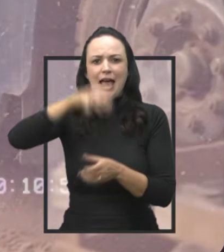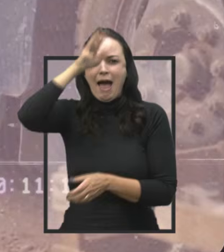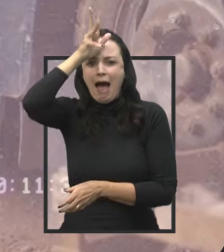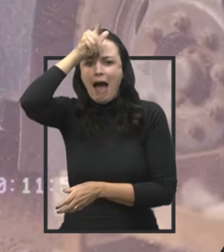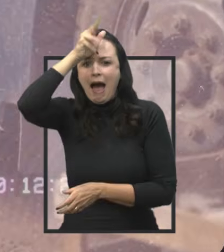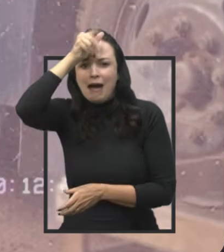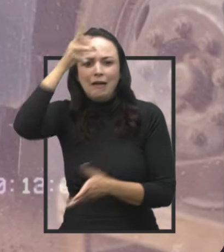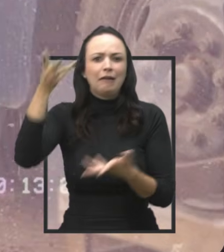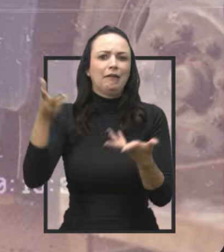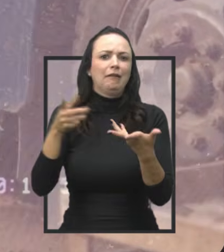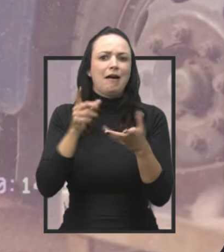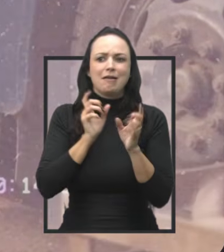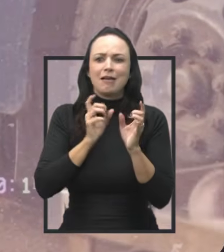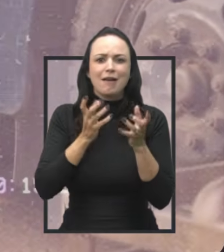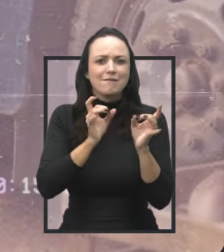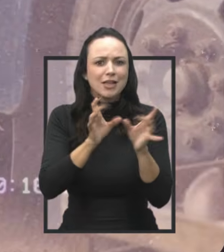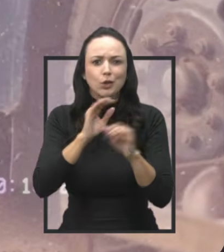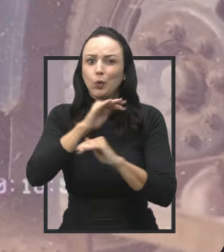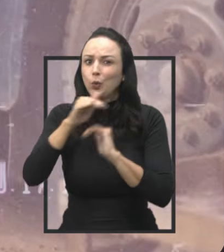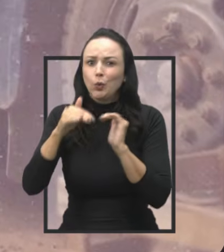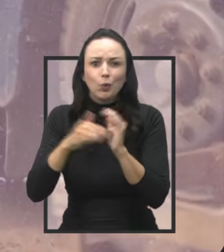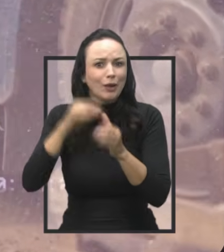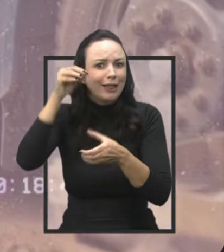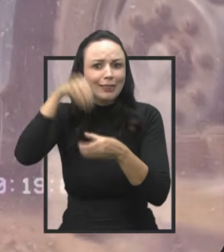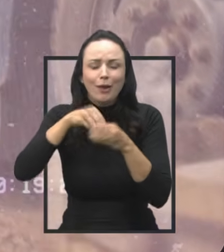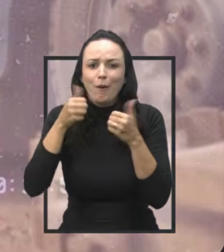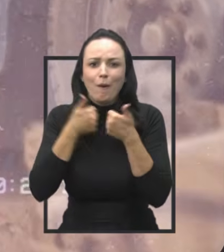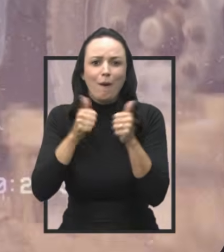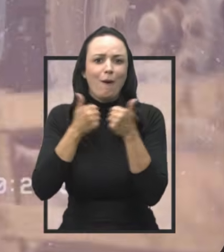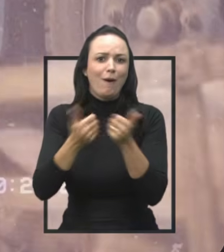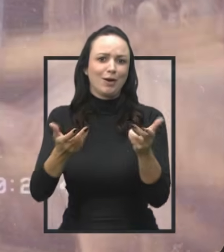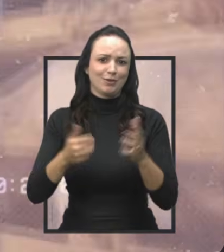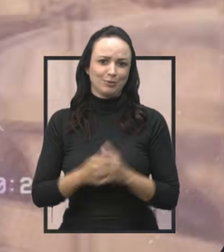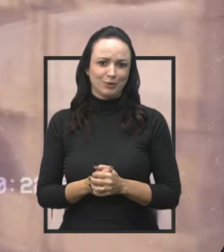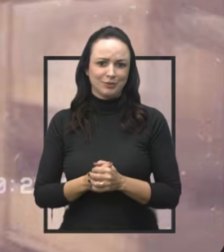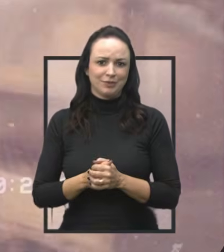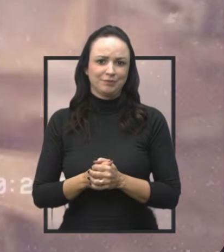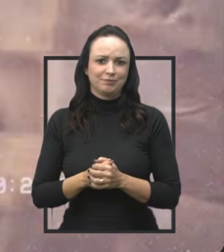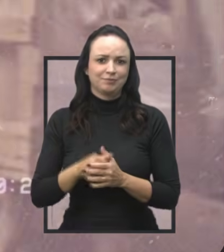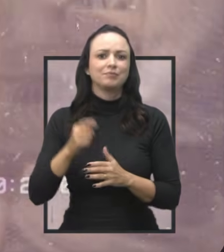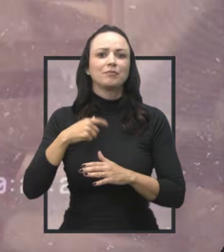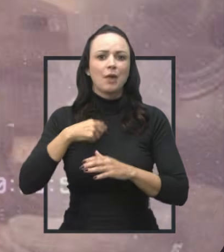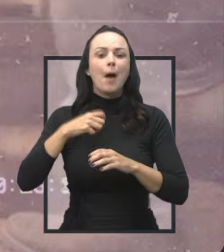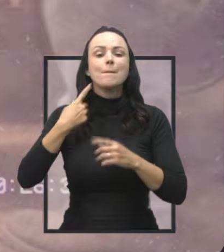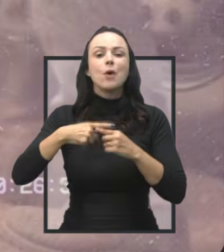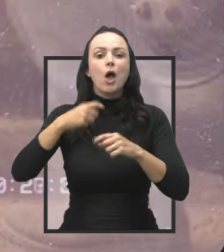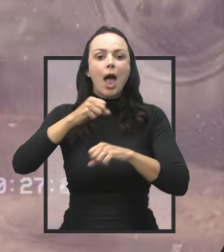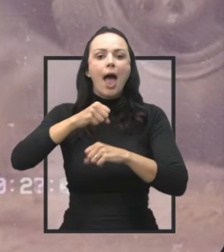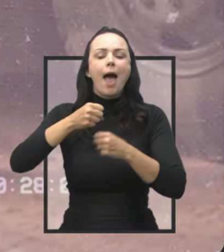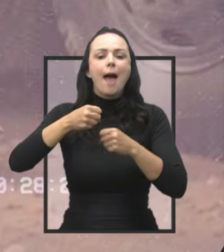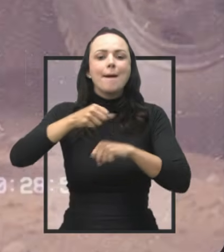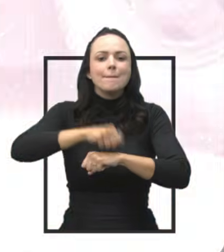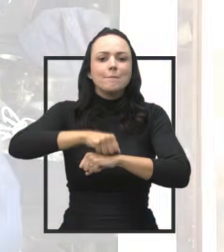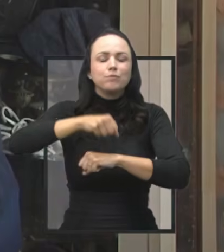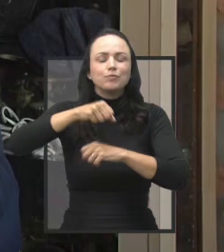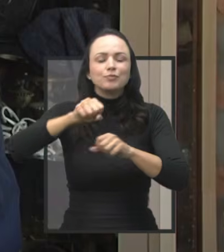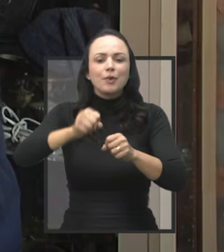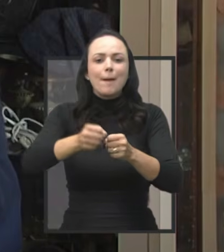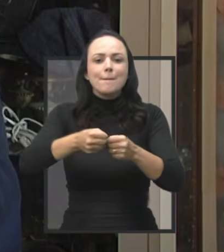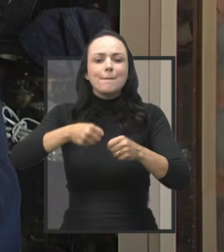a galinha que ia ser vendida, era tudo, era lá dentro do ônibus, porque nem porta-mala, depois que